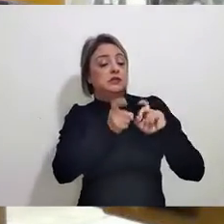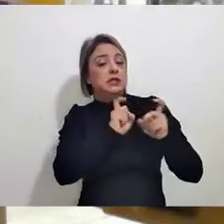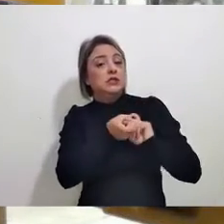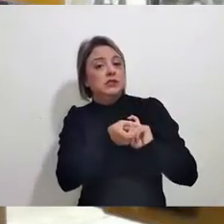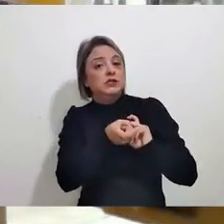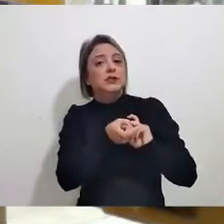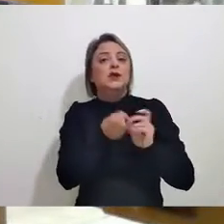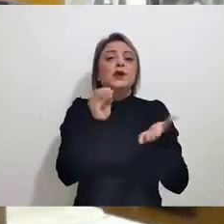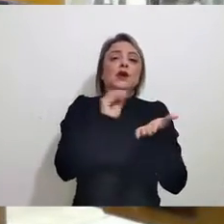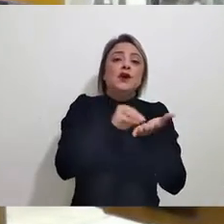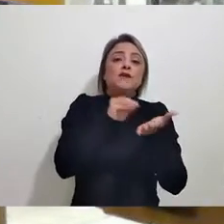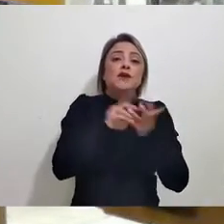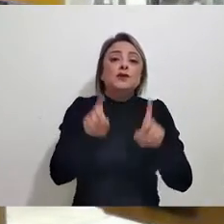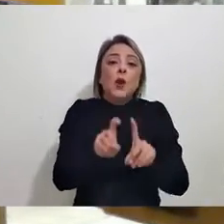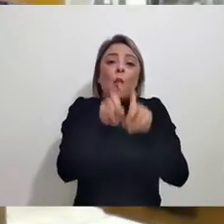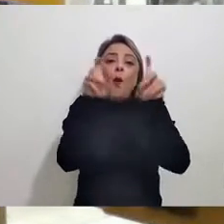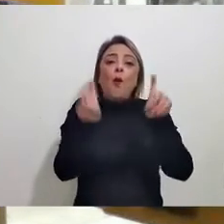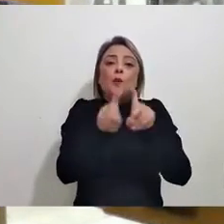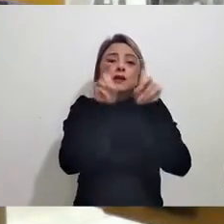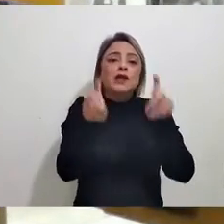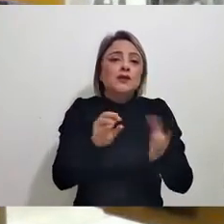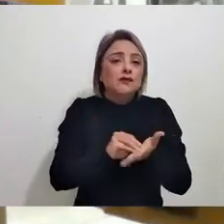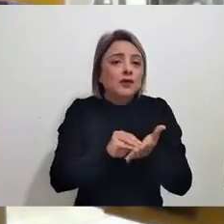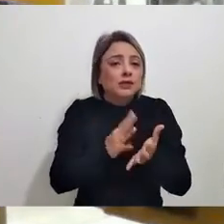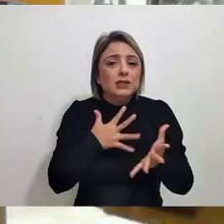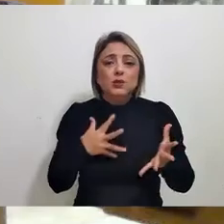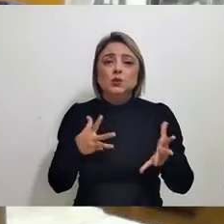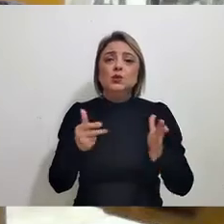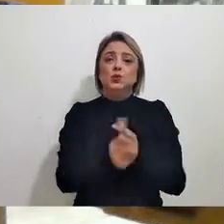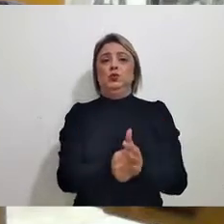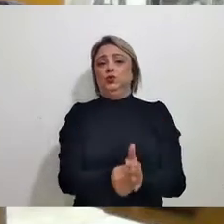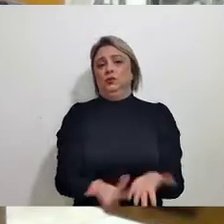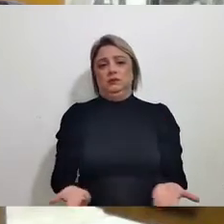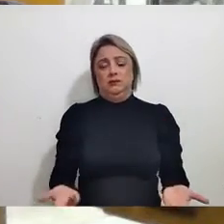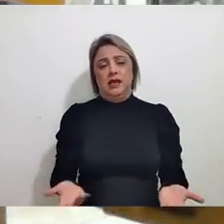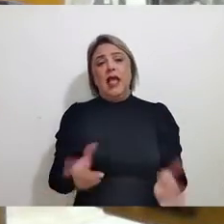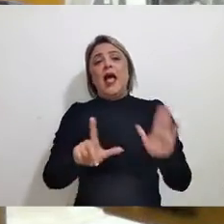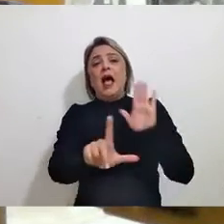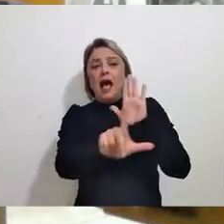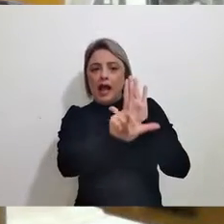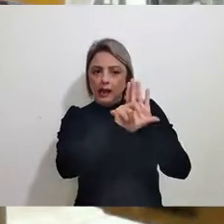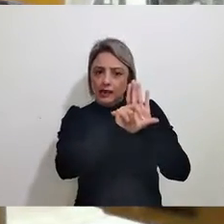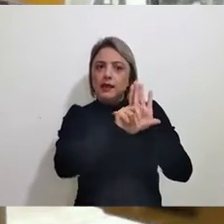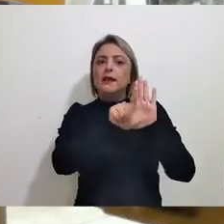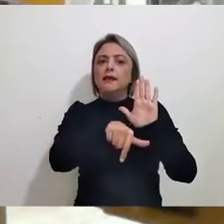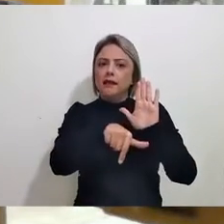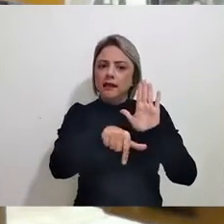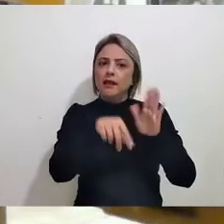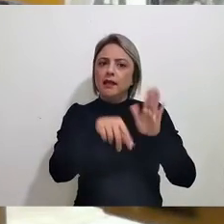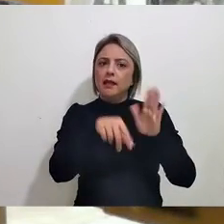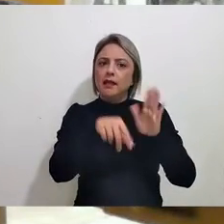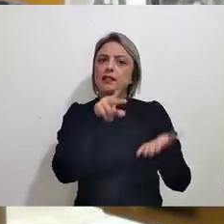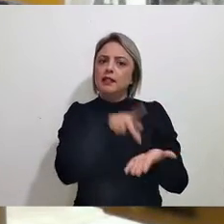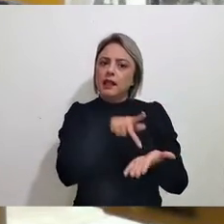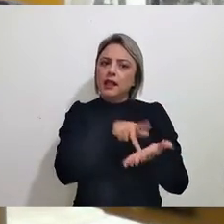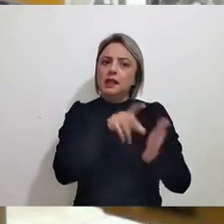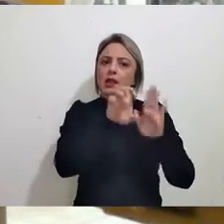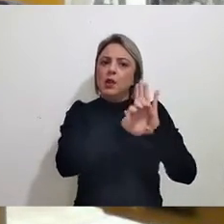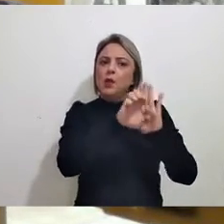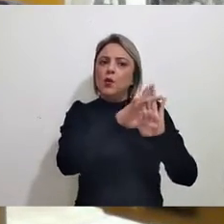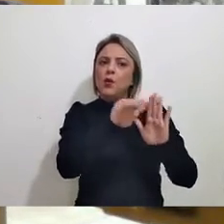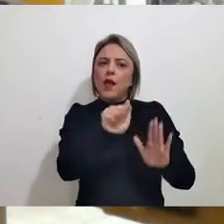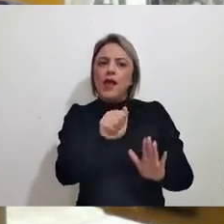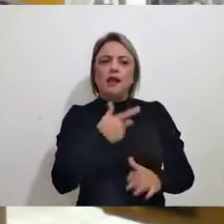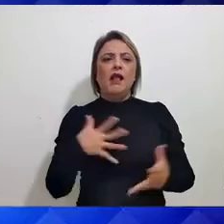computador, falta tudo. Infelizmente, é isso. A lei, ela existe, o ECA, ele é lindo. E vou dizer,